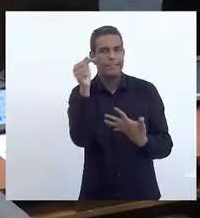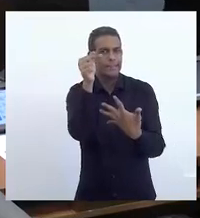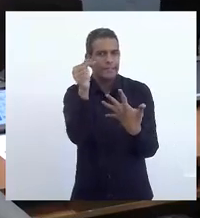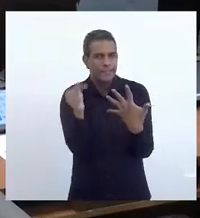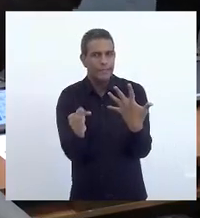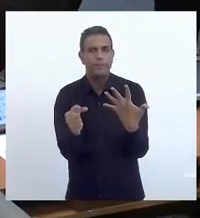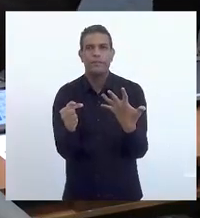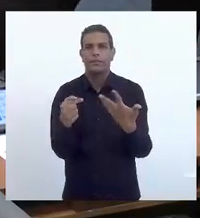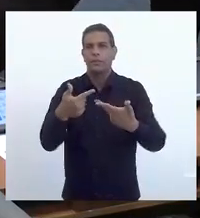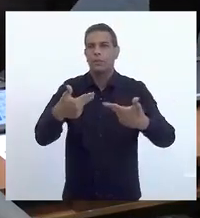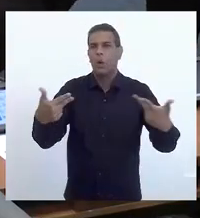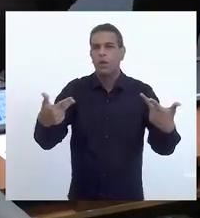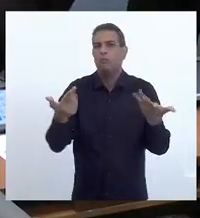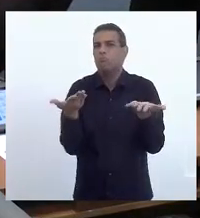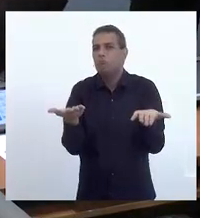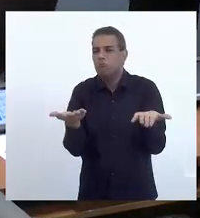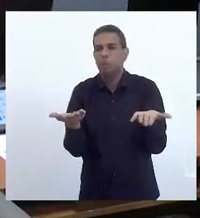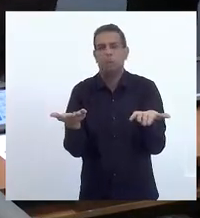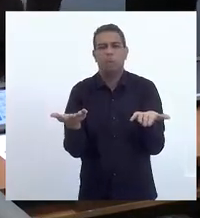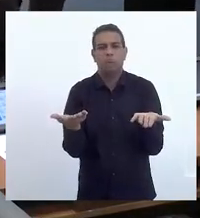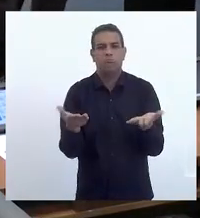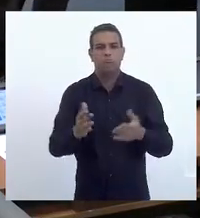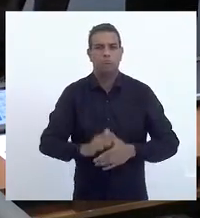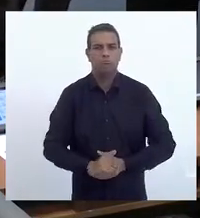Valdec, Renata,